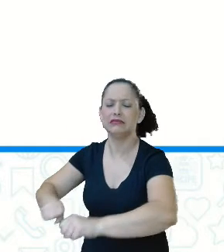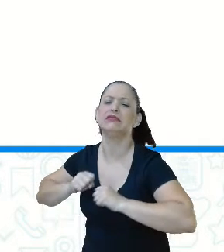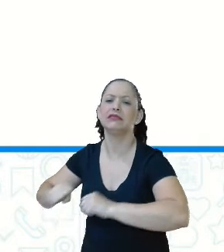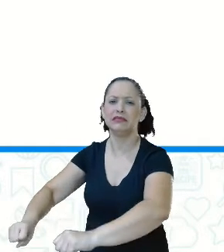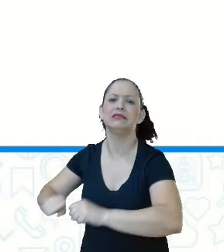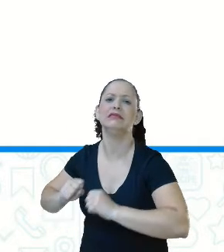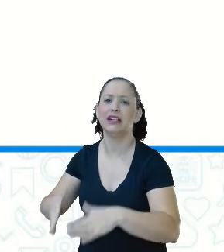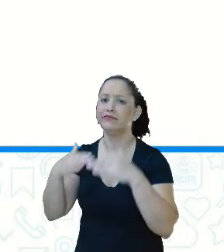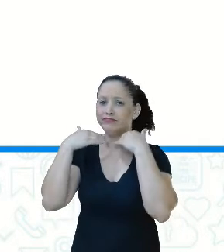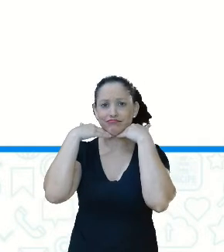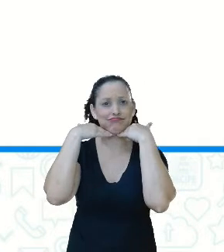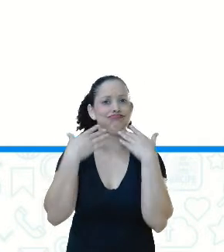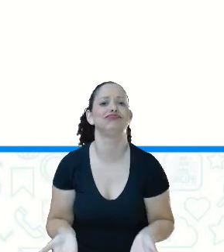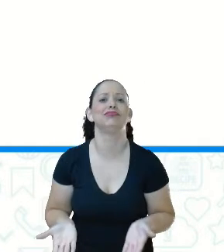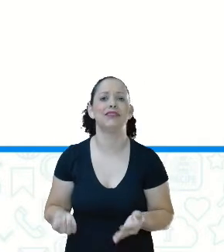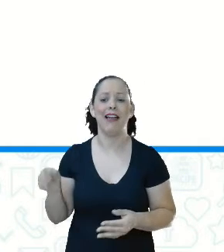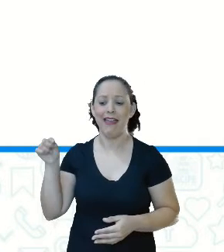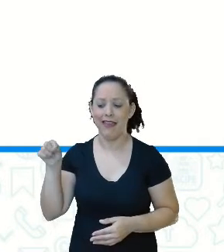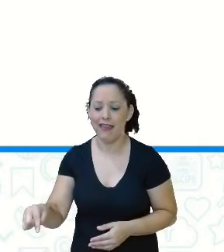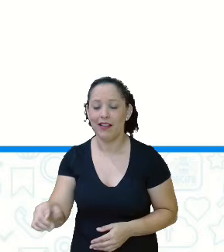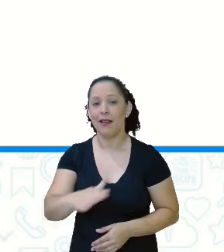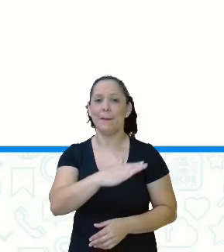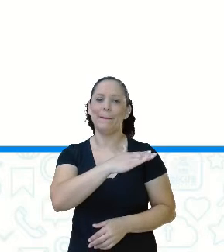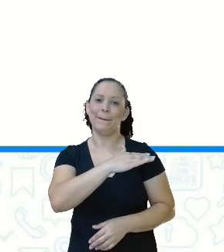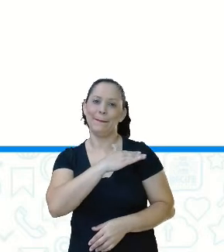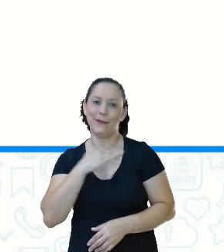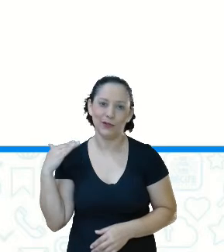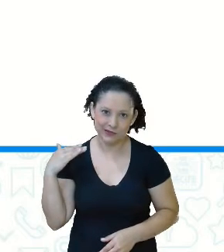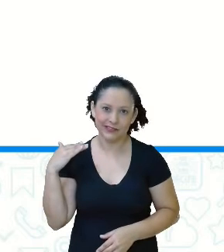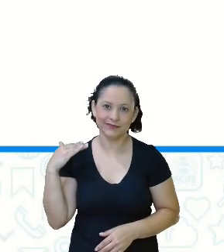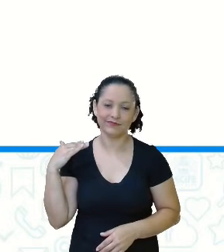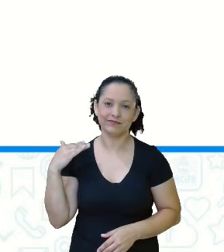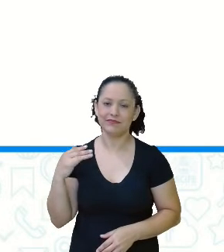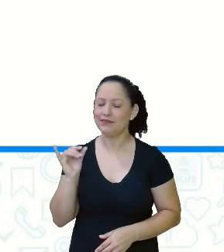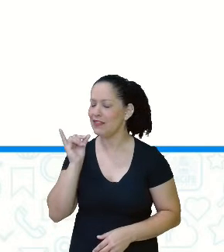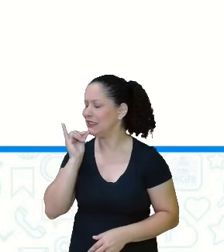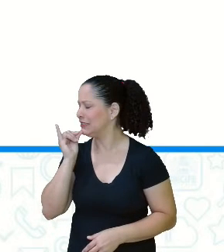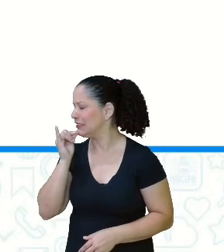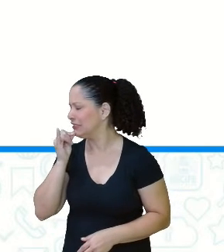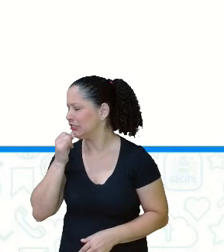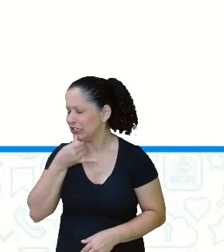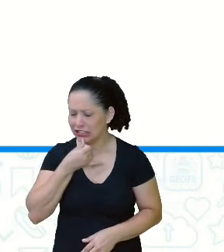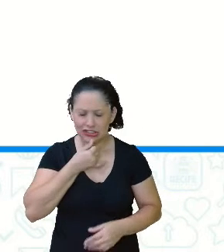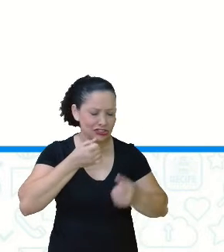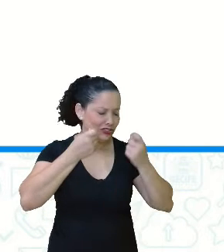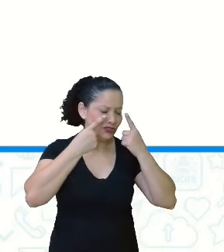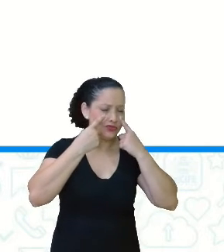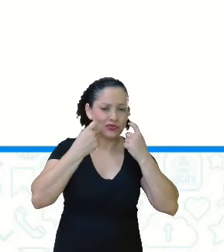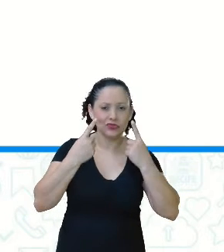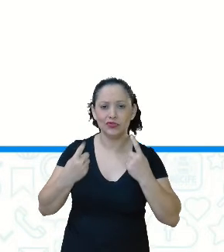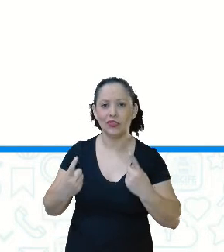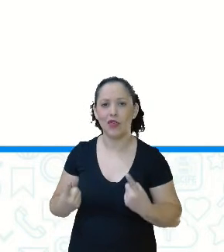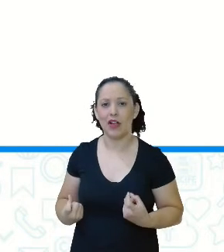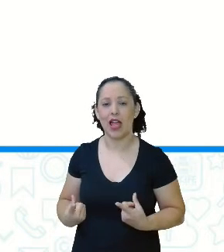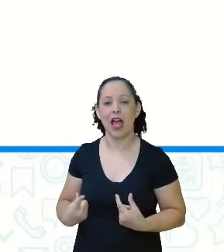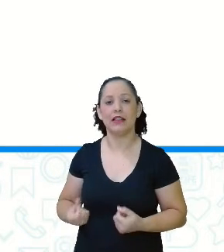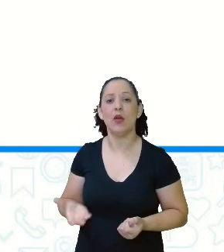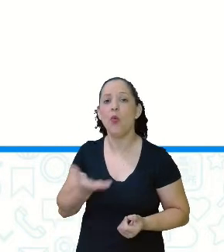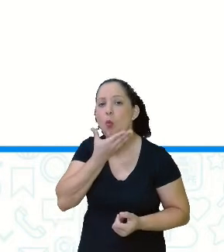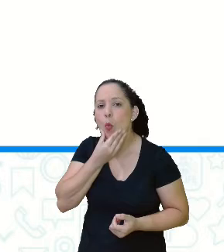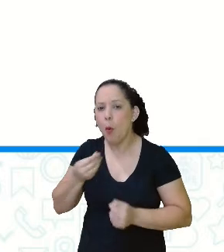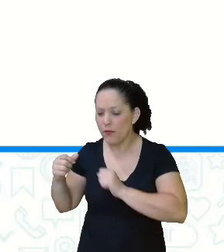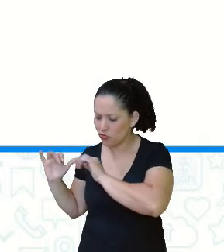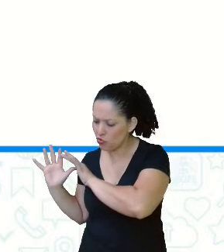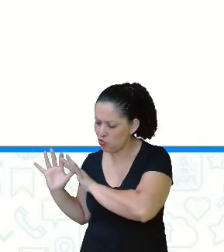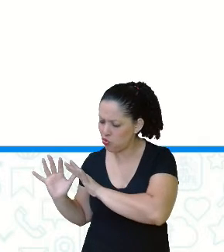mas em vão. Branca de Neve estava morta. Muito tristes e a chorar, os anões puseram-lhe numa urna